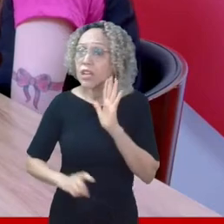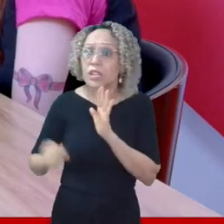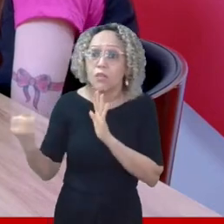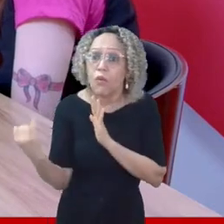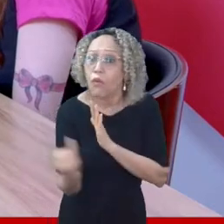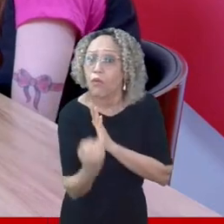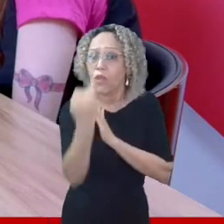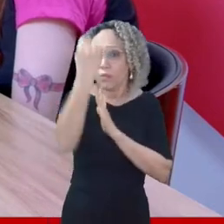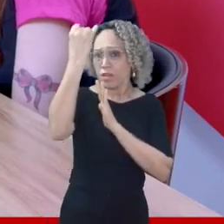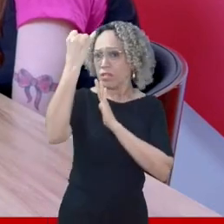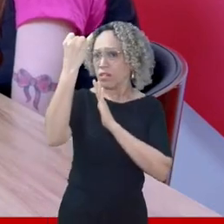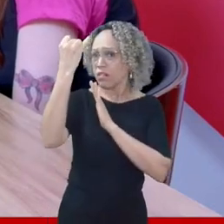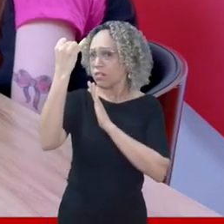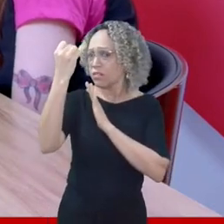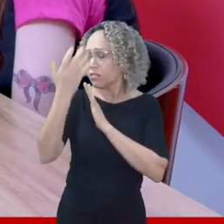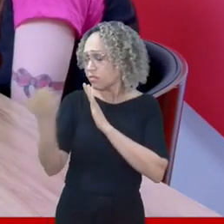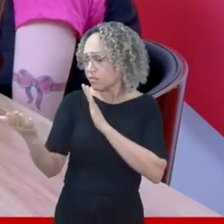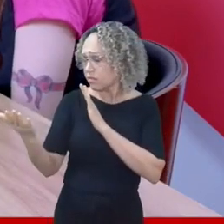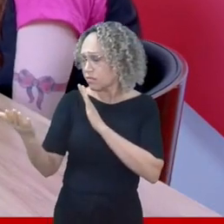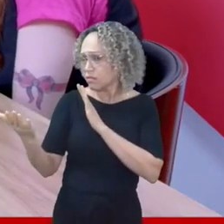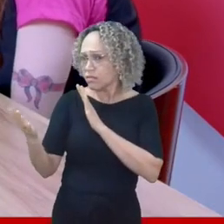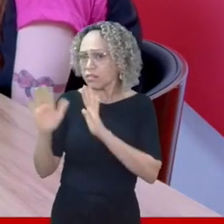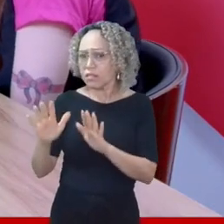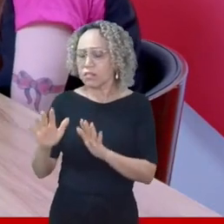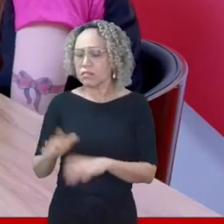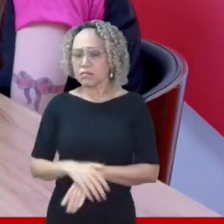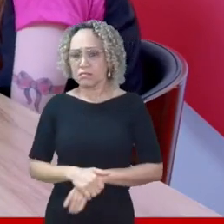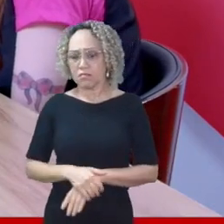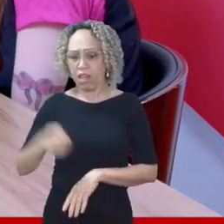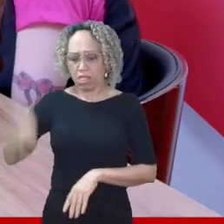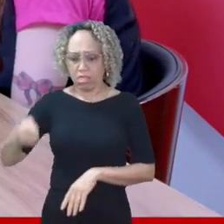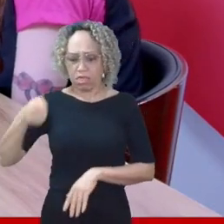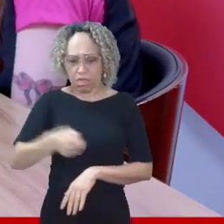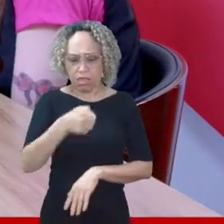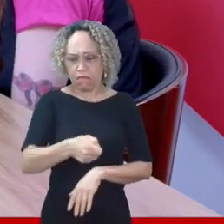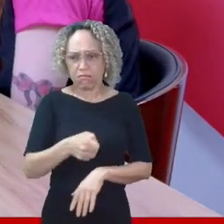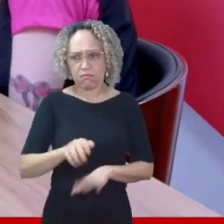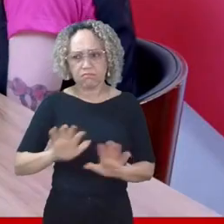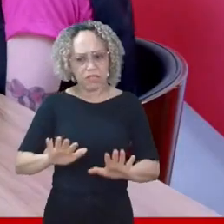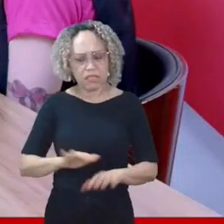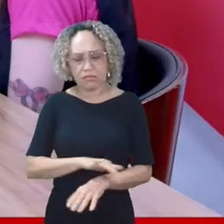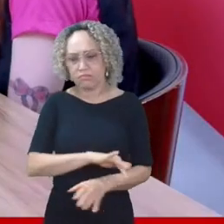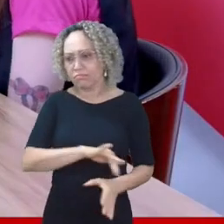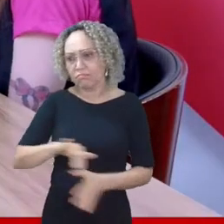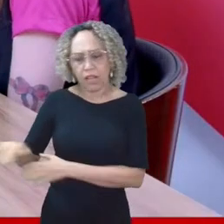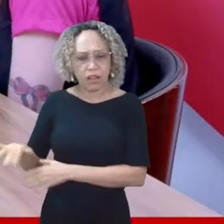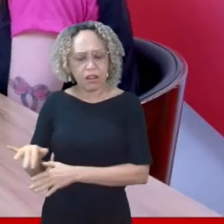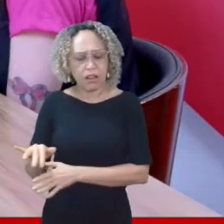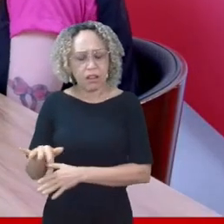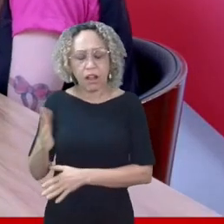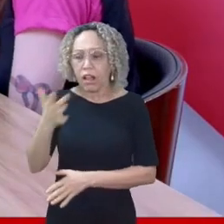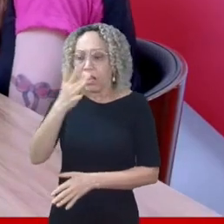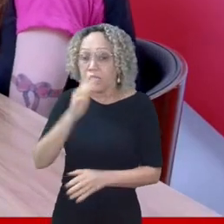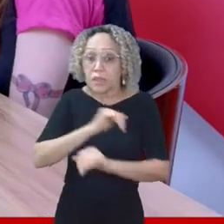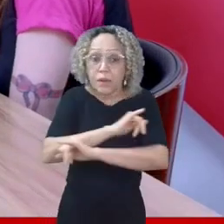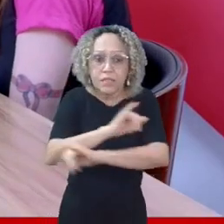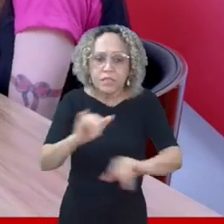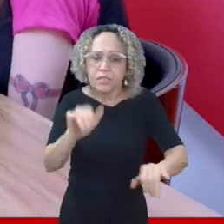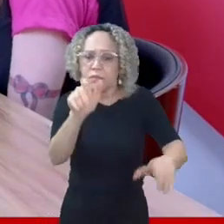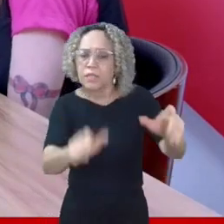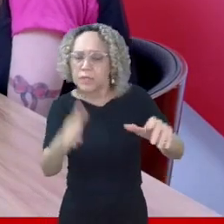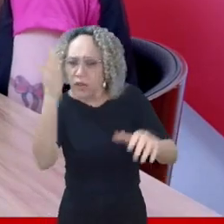retrocesso que eles estão tentando colocar, assim, goela abaixo. E vale a gente explicar para as pessoas que não é algo que foi criado